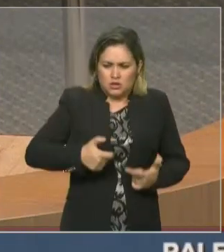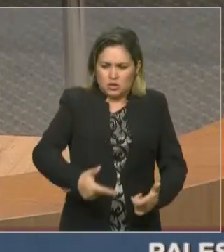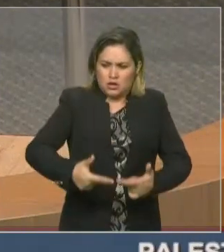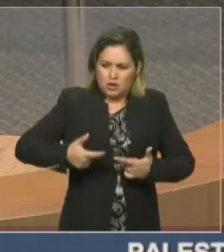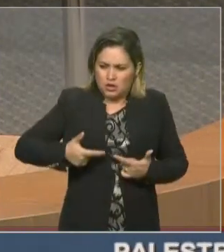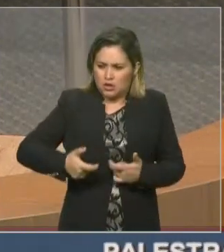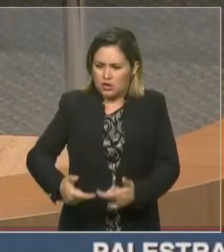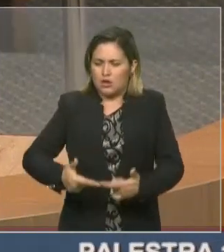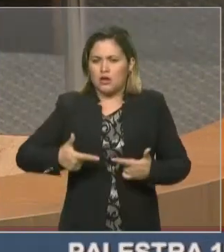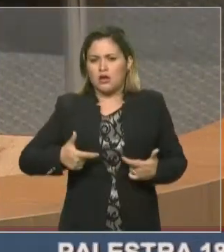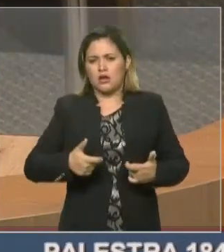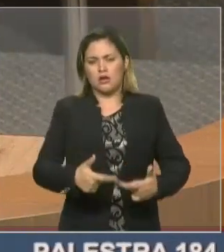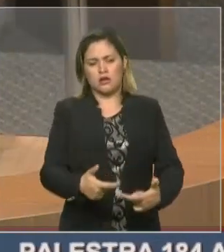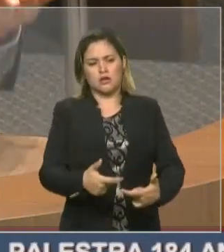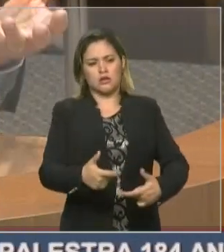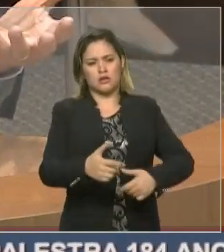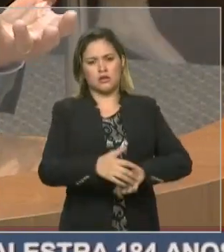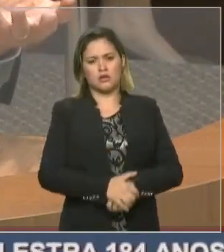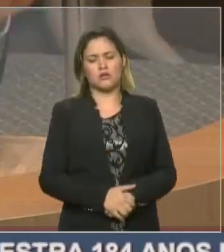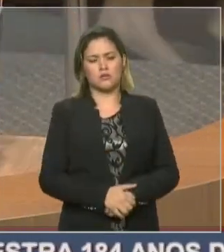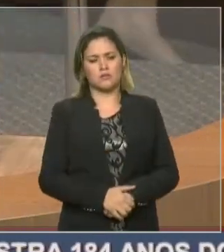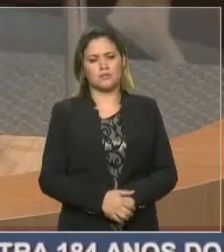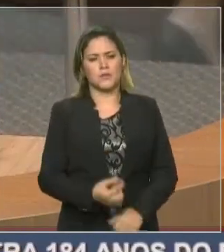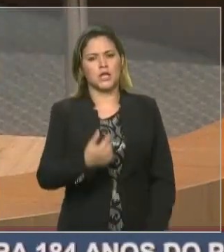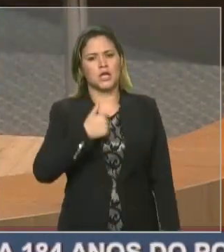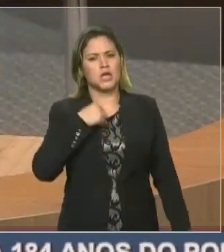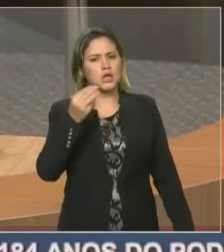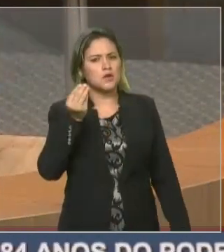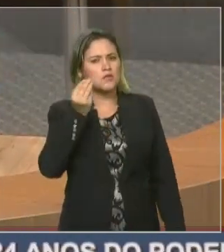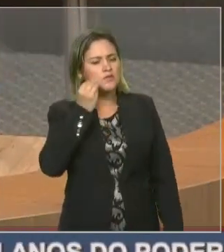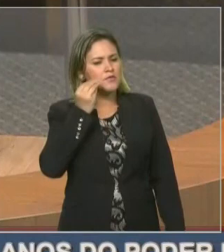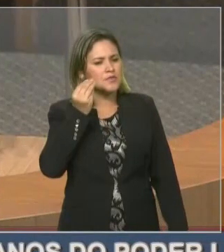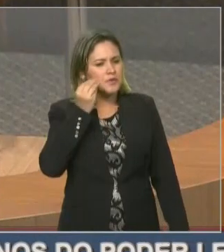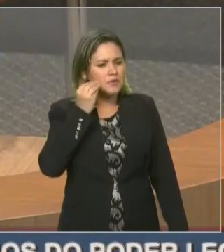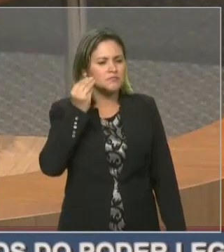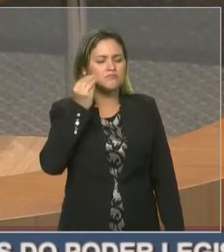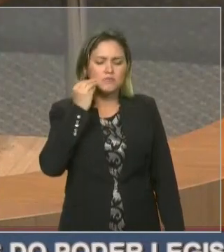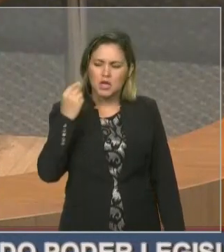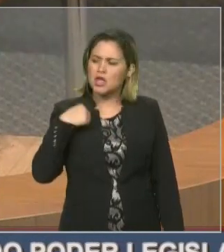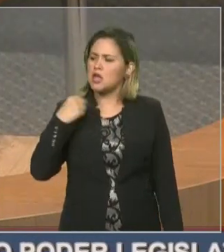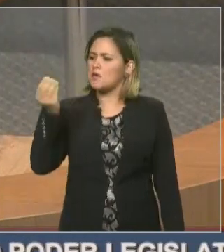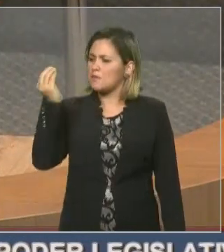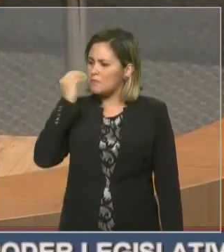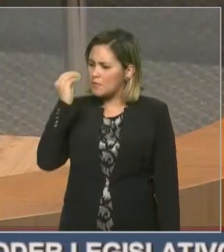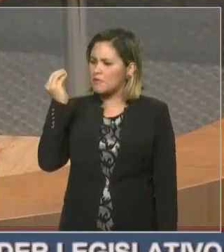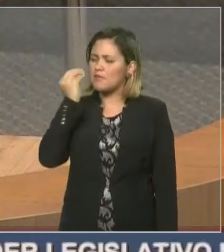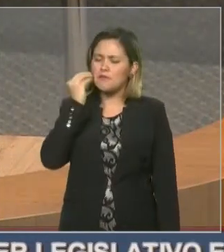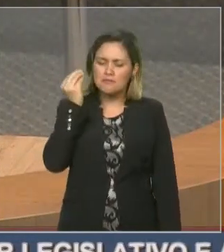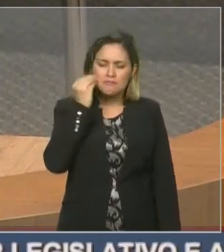dizendo: meninos, eu vi. Meninos, eu vi.